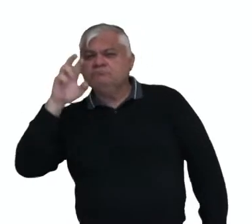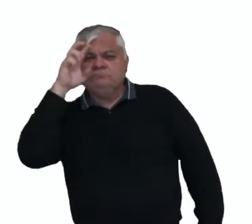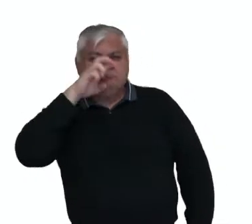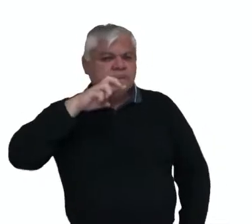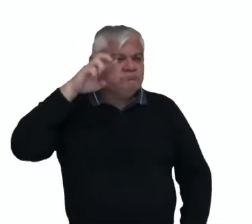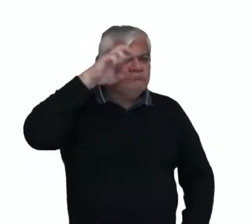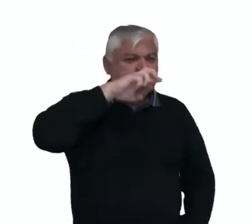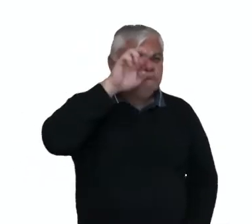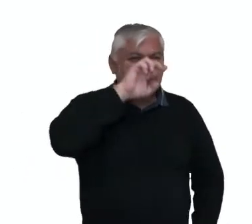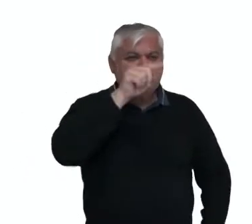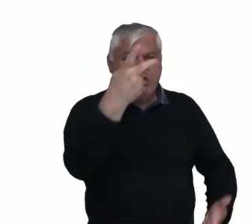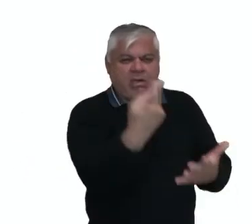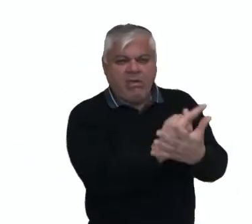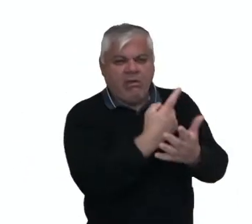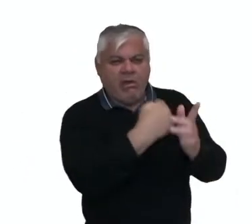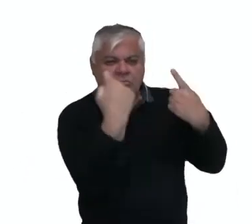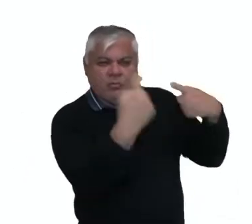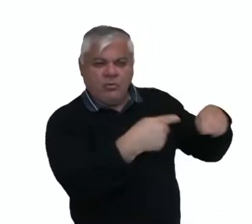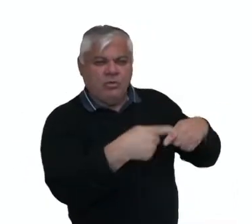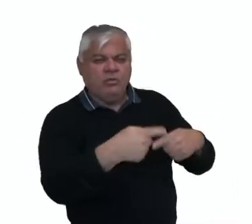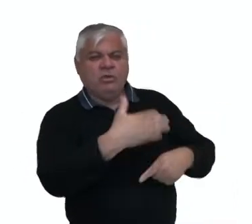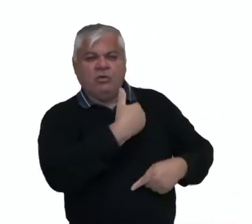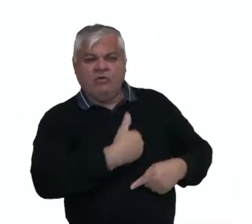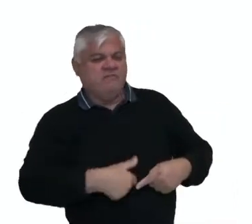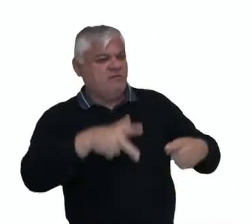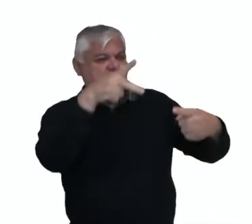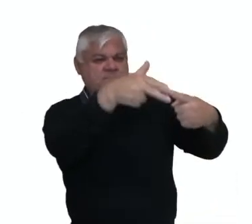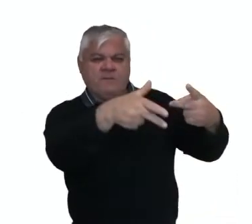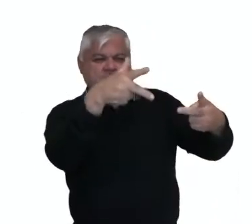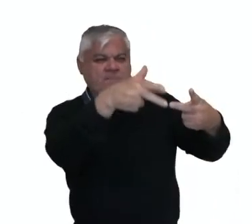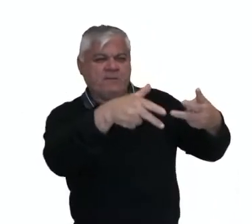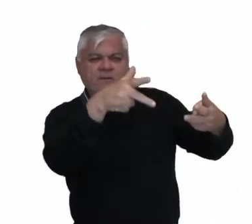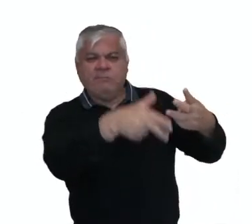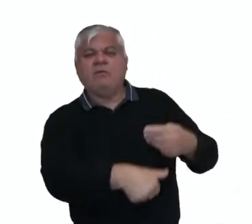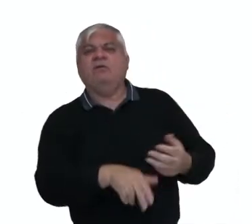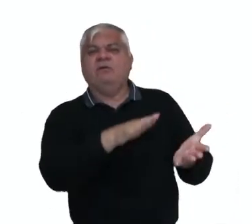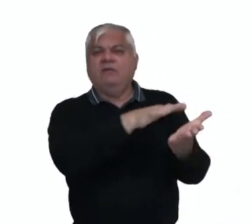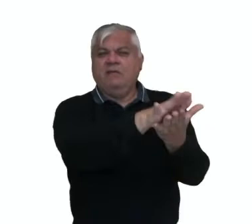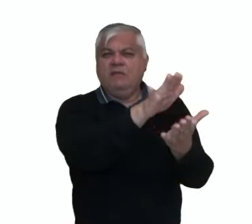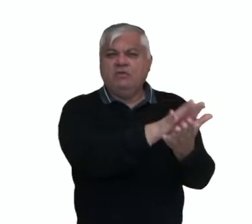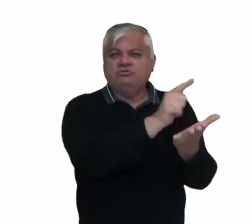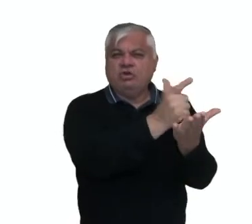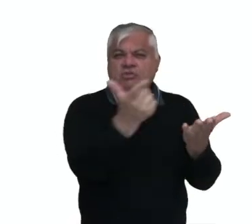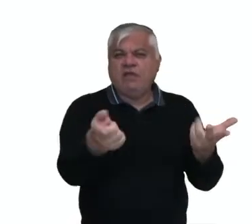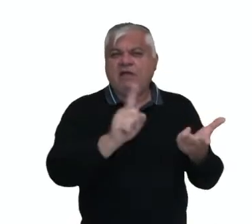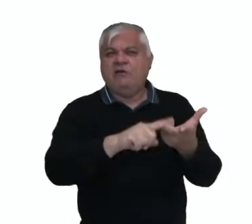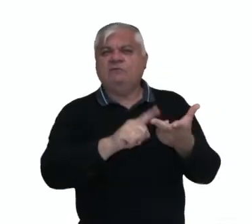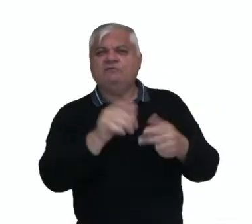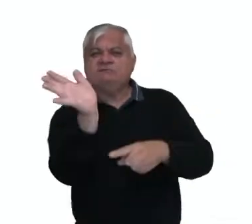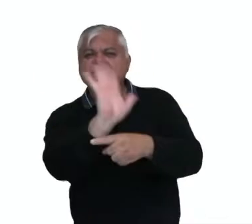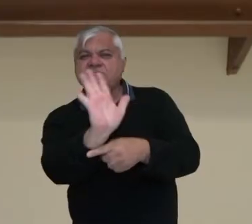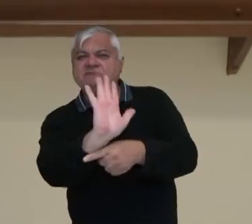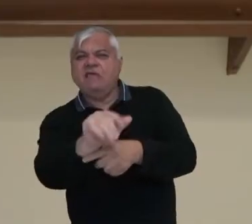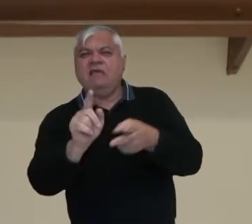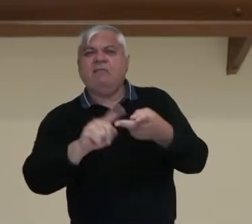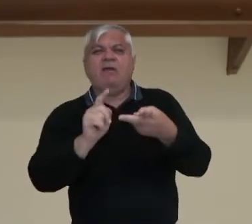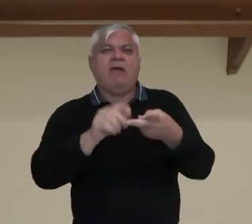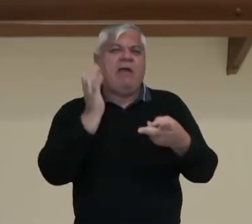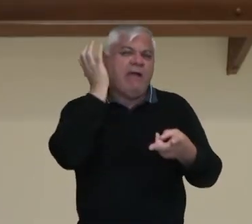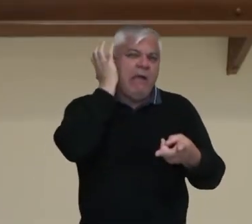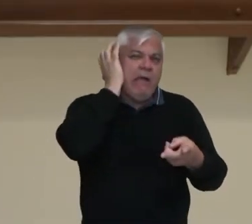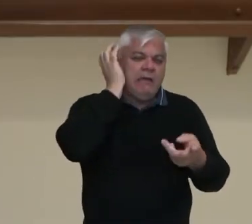a censura à imprensa, ao teatro, ao cinema, ao rádio, à literatura. Ele vai ser o